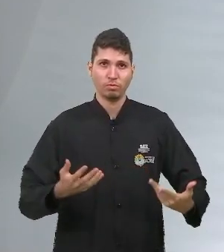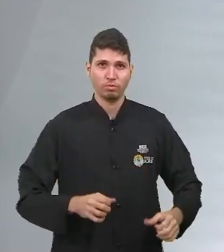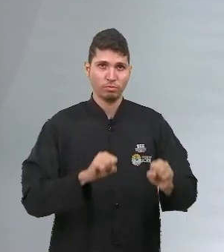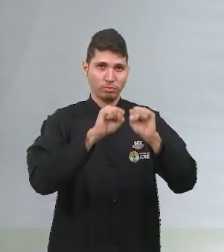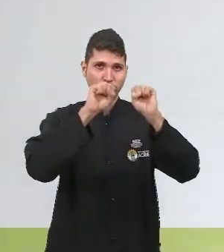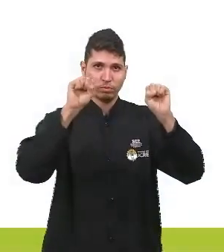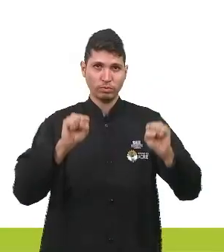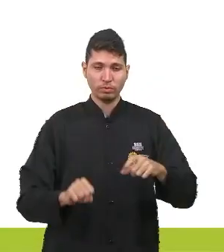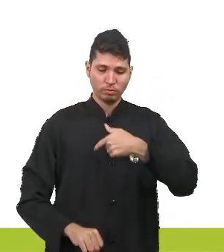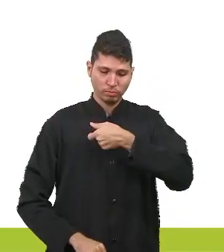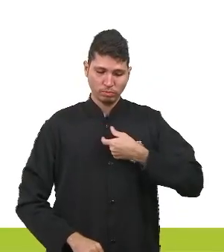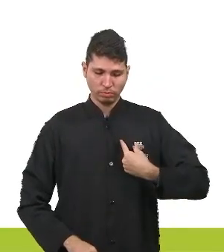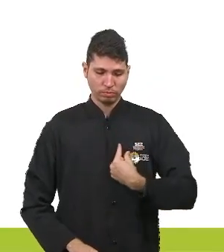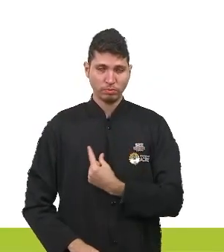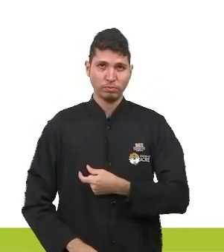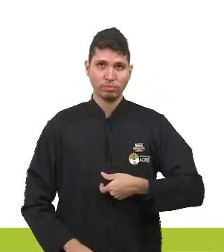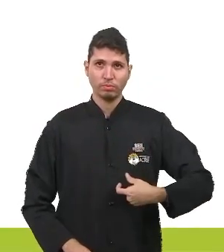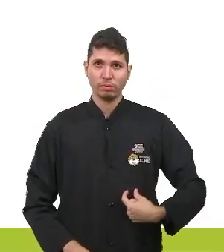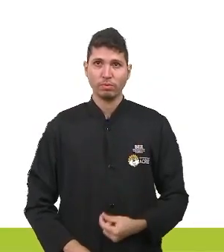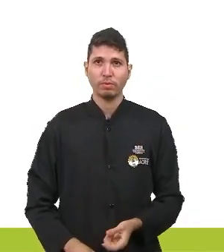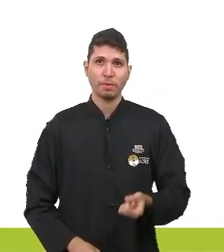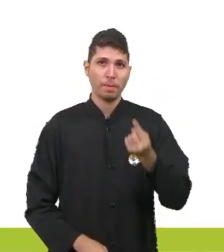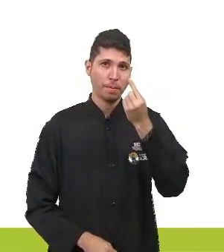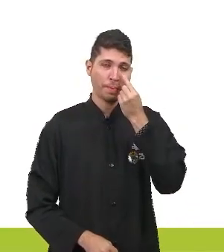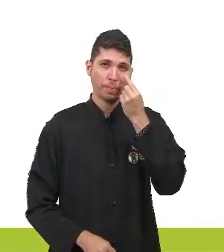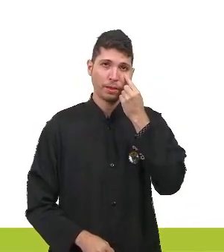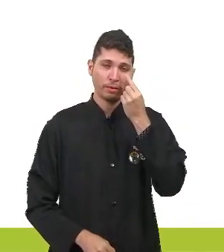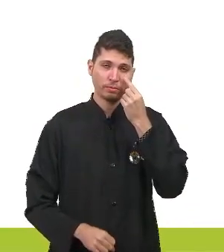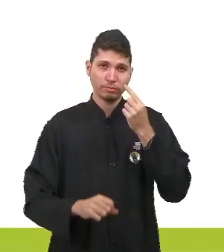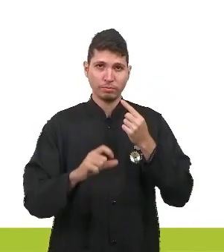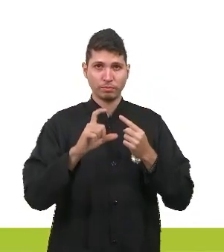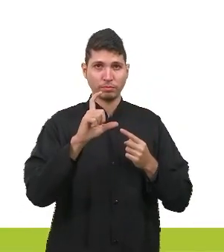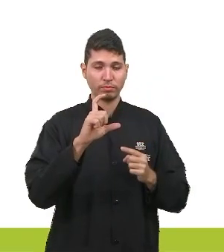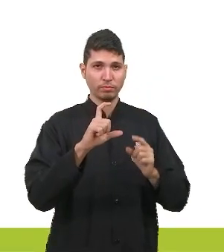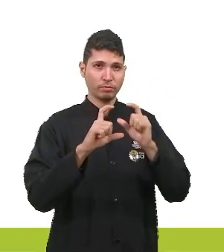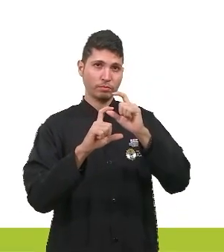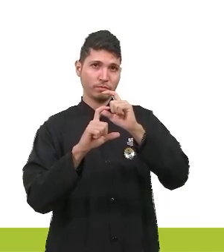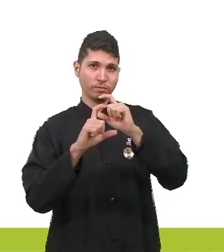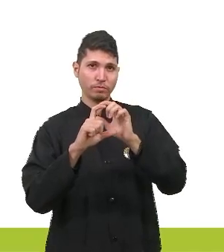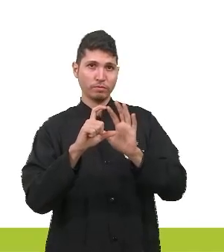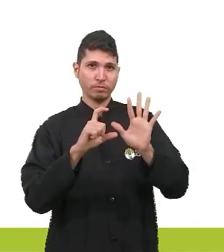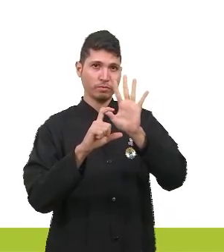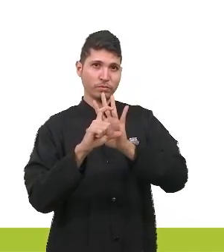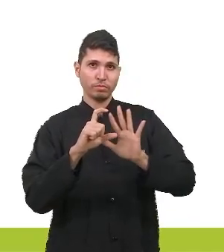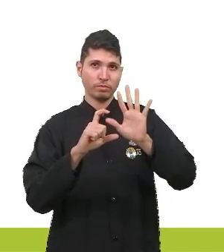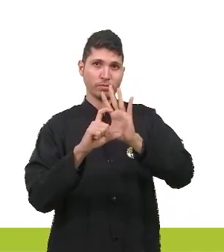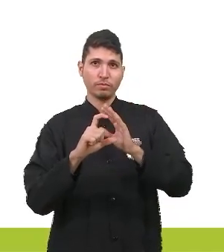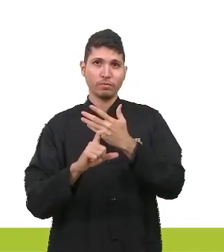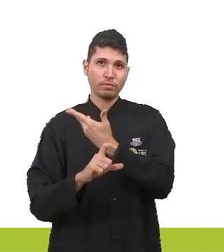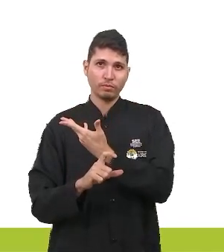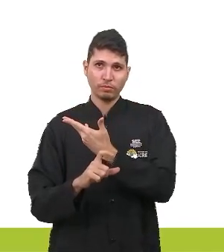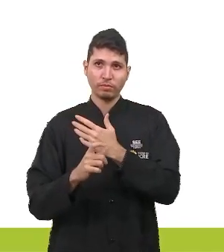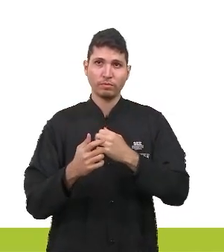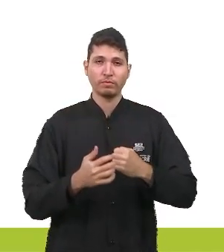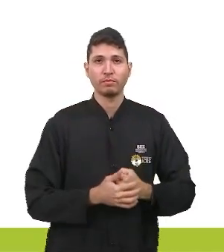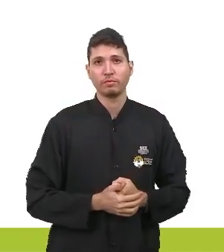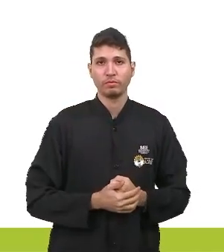sistema digestório. Olha só, olha a charge aqui. O rapazinho lá, o São Pedro, né?